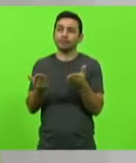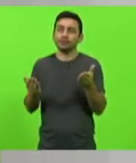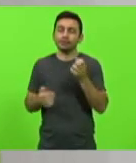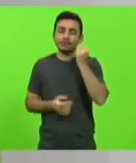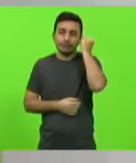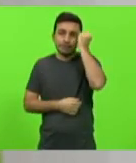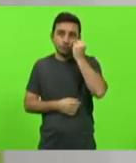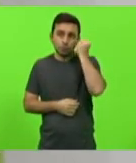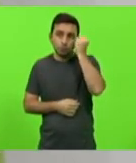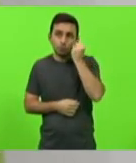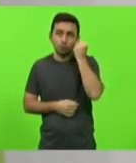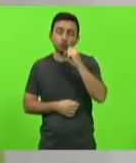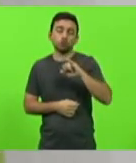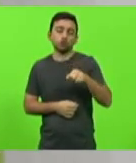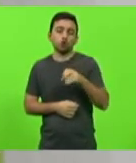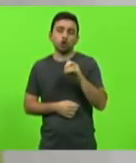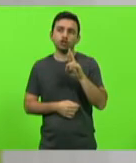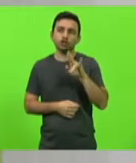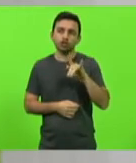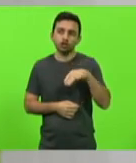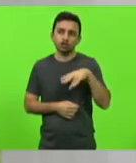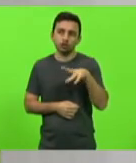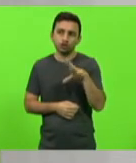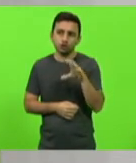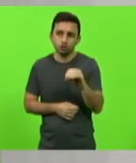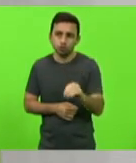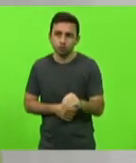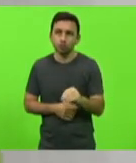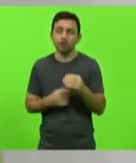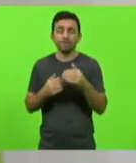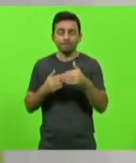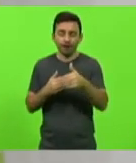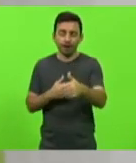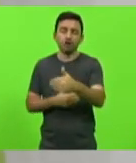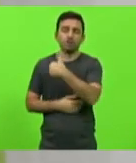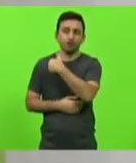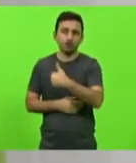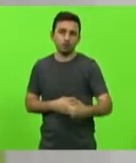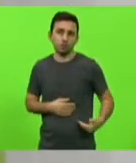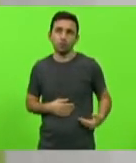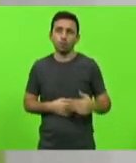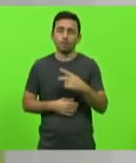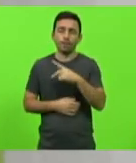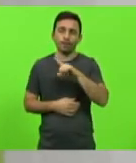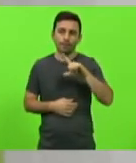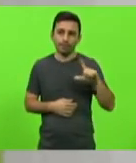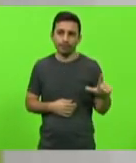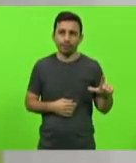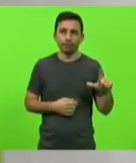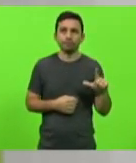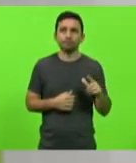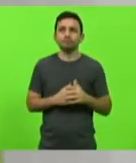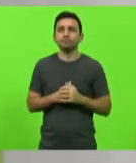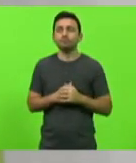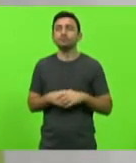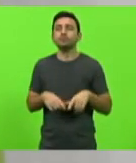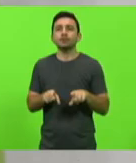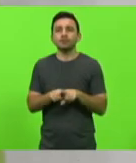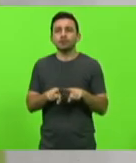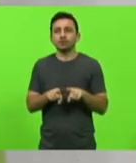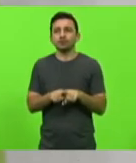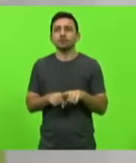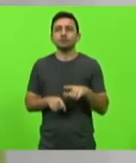Jorginho Melo, nosso candidato a governador do PL, nosso pré-candidato, e que tem